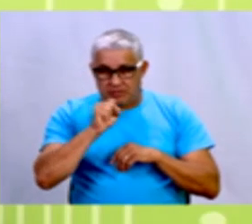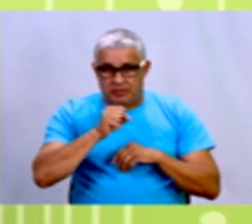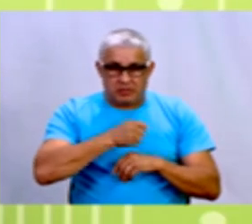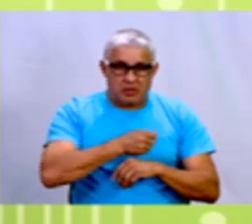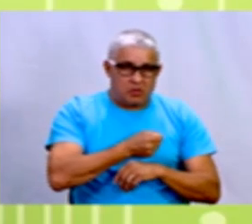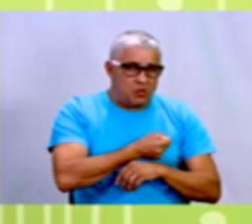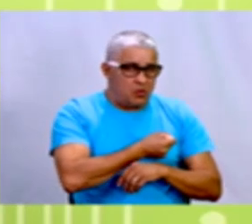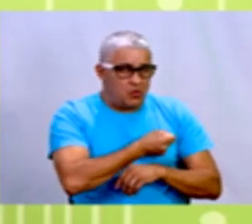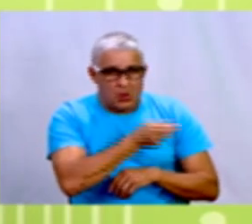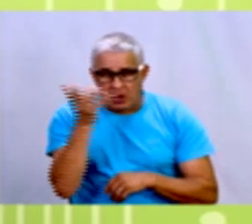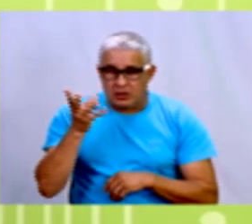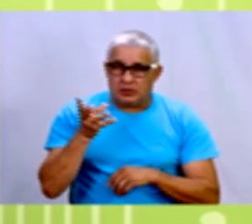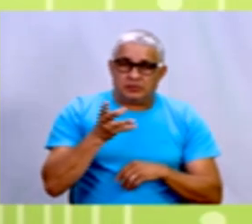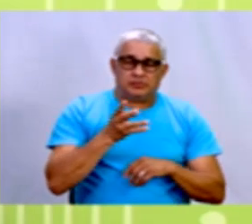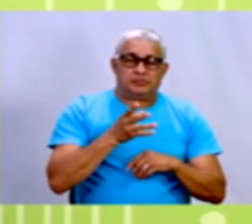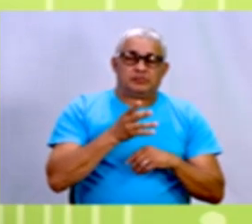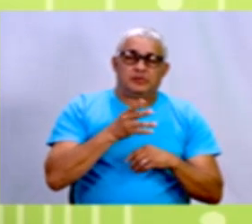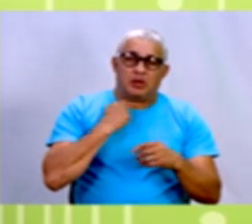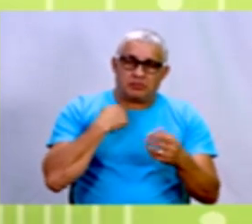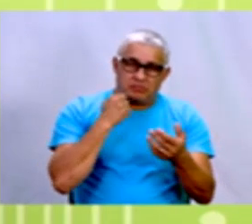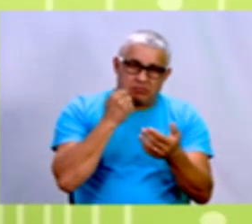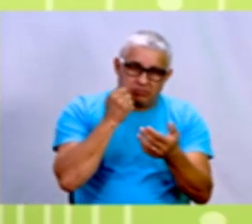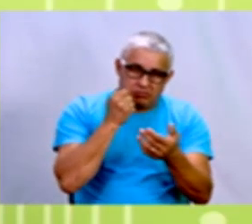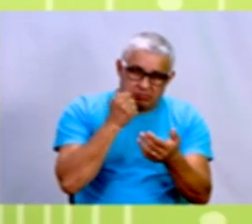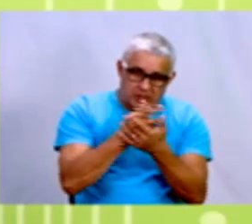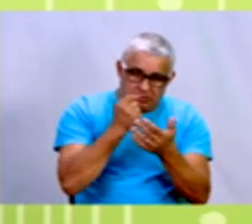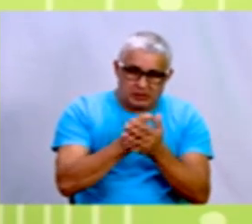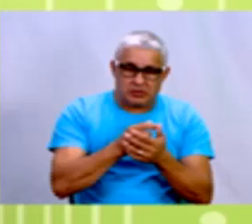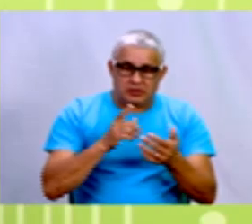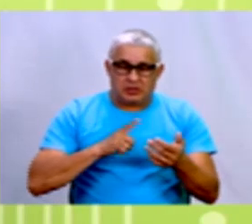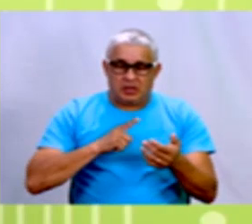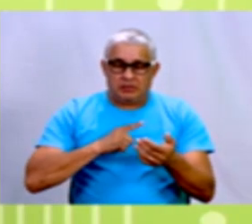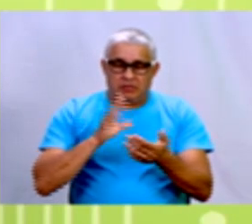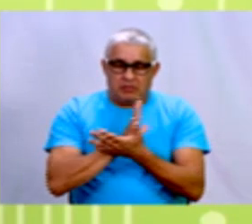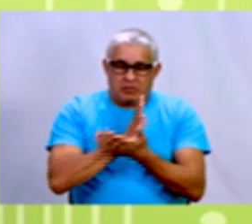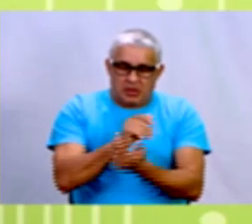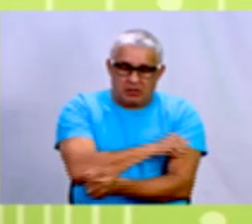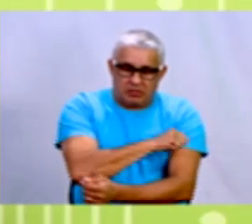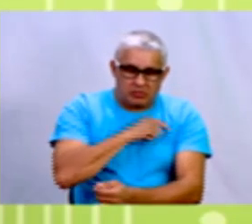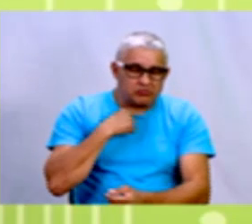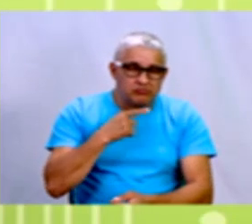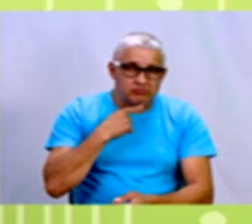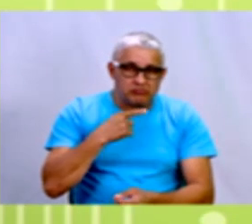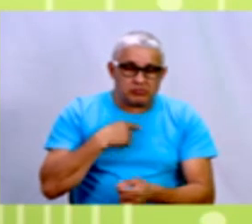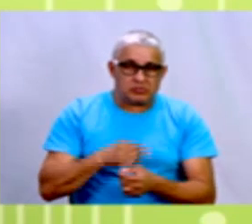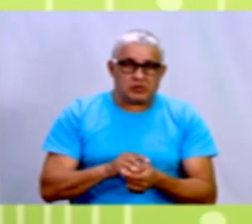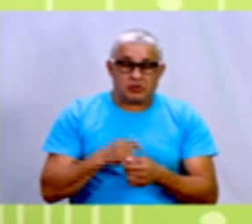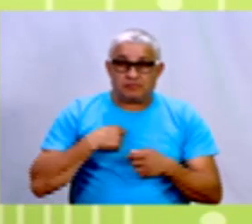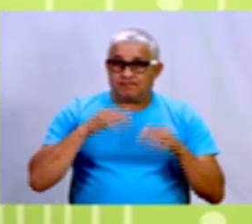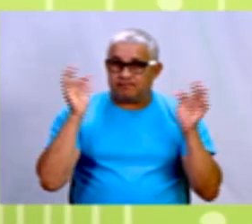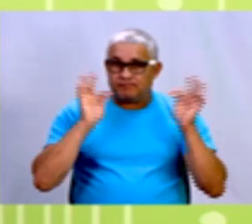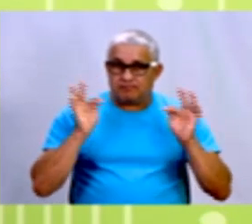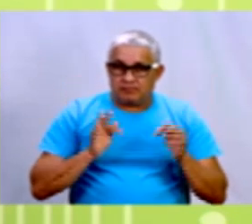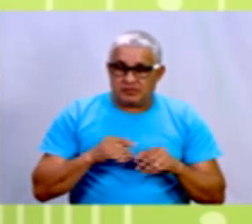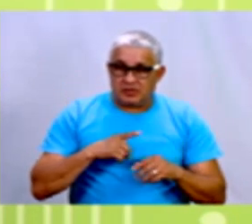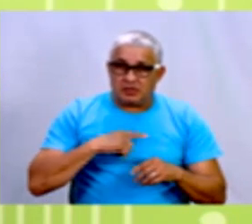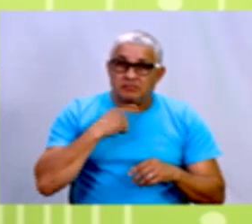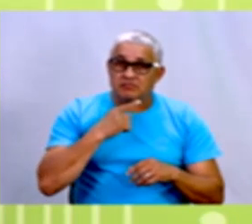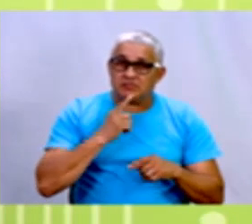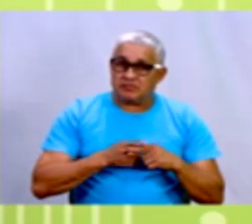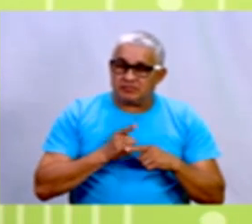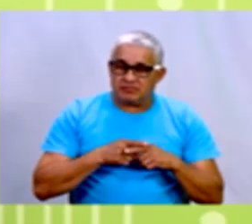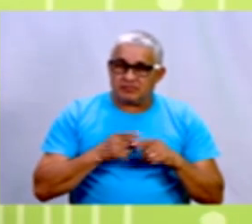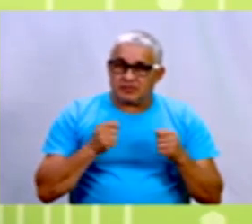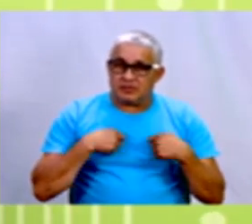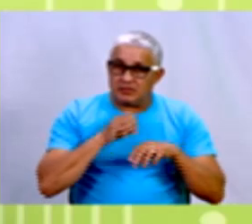que eu já vi que tem aluno fazendo isso, inclusive alunos querendo tirar dúvidas, né? Se a gente está com dúvida é porque a gente está tentando fazer, né?